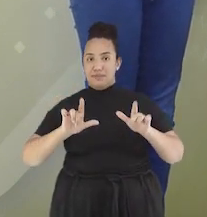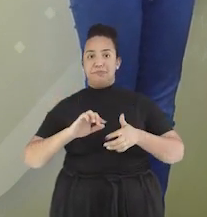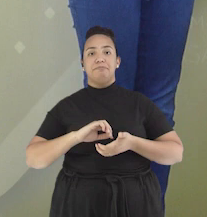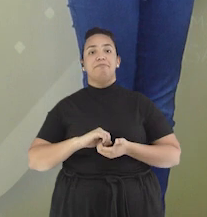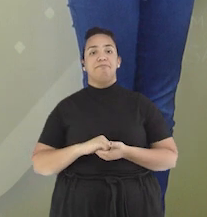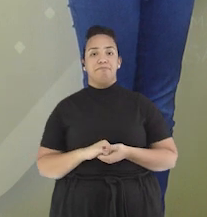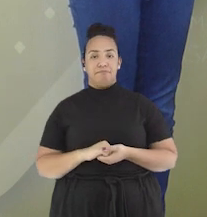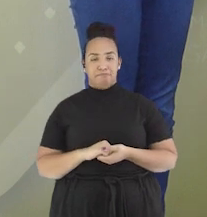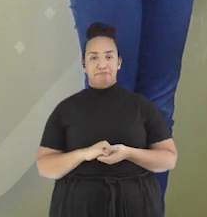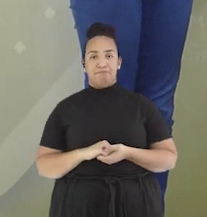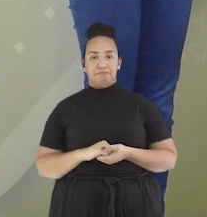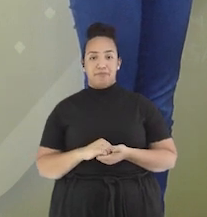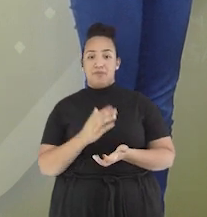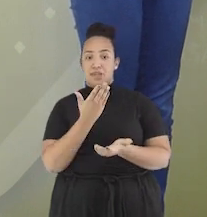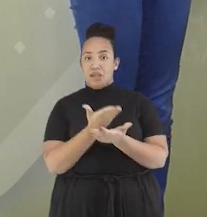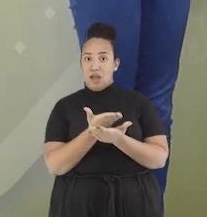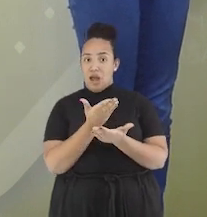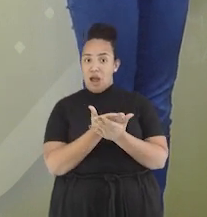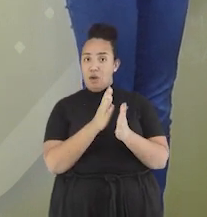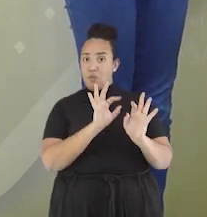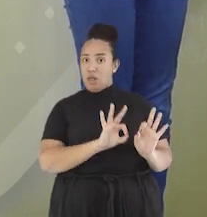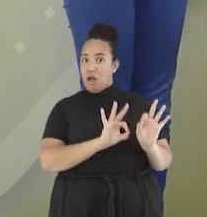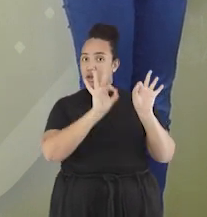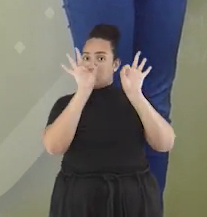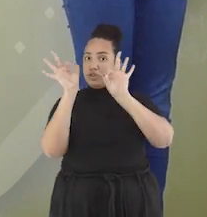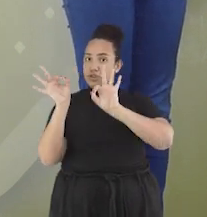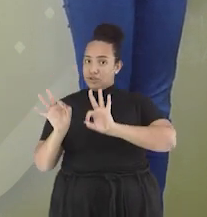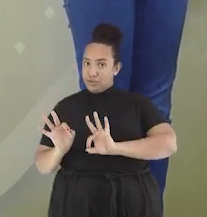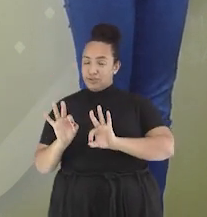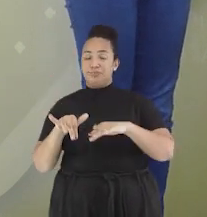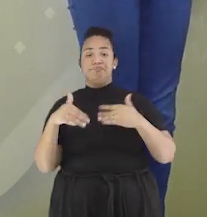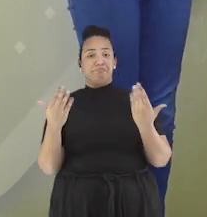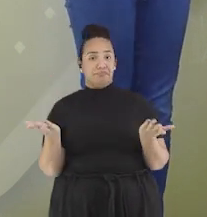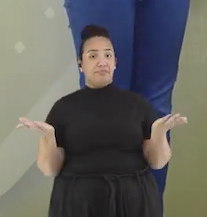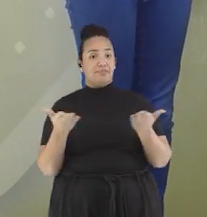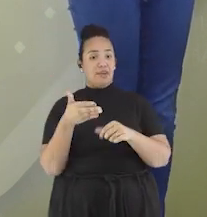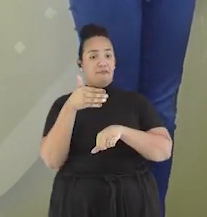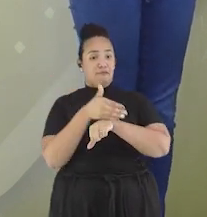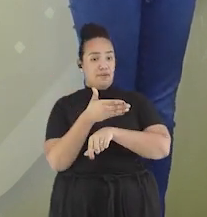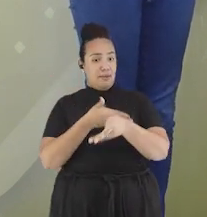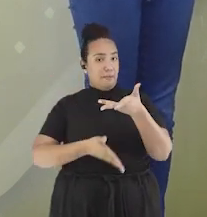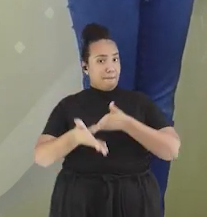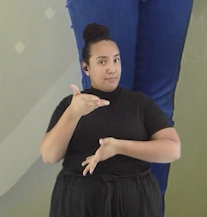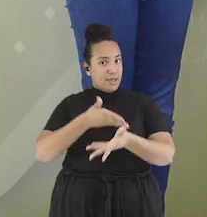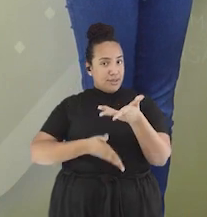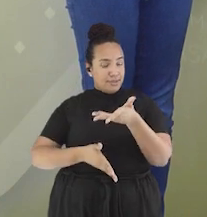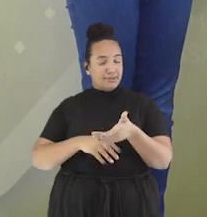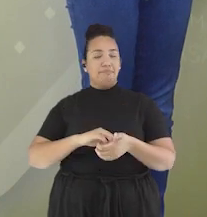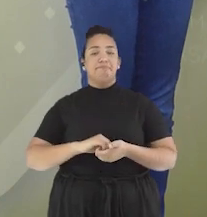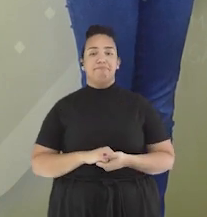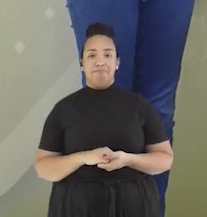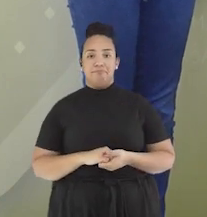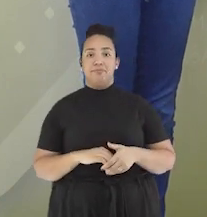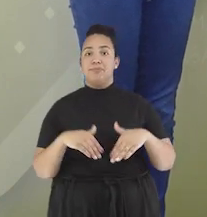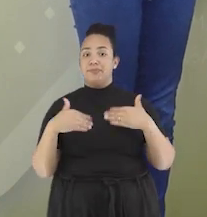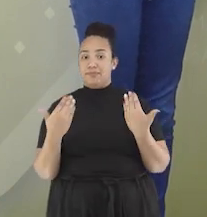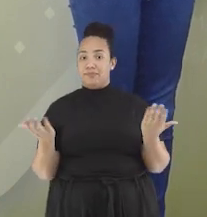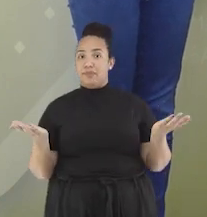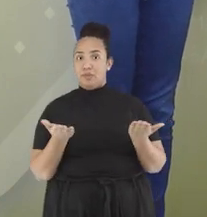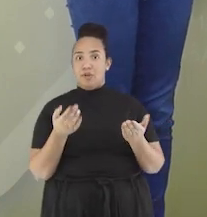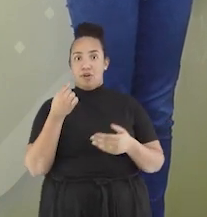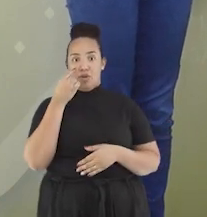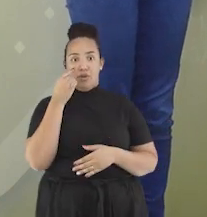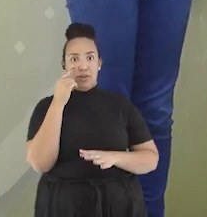das aulas do Dever em Casa e na TV. Ela acompanhou toda a aula aqui no estúdio e agora vai